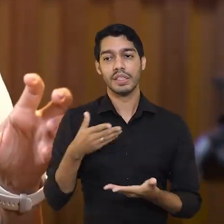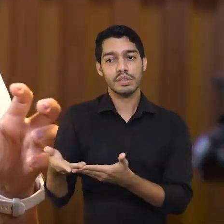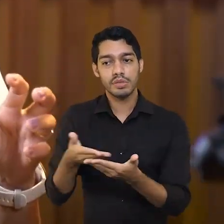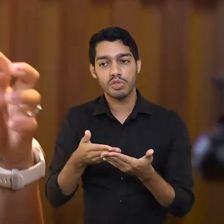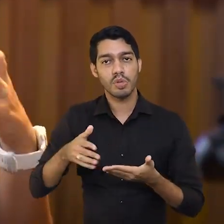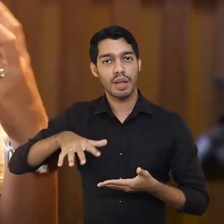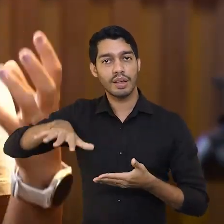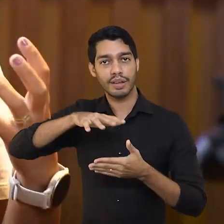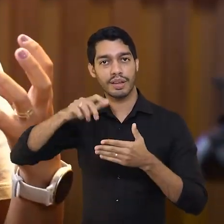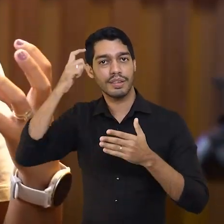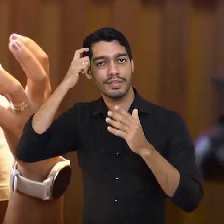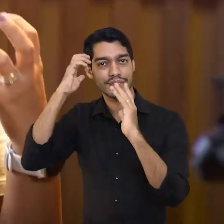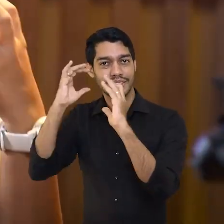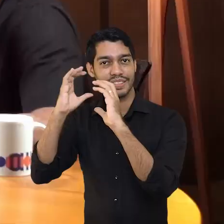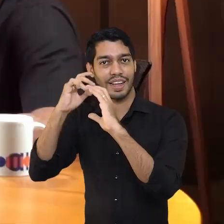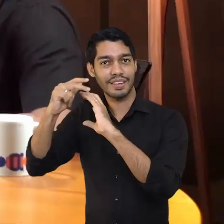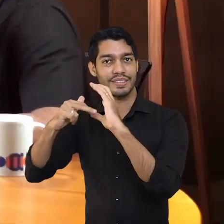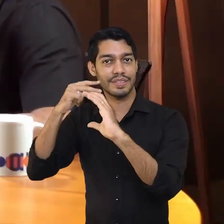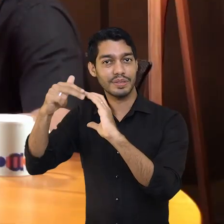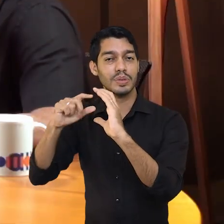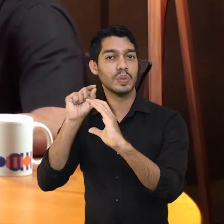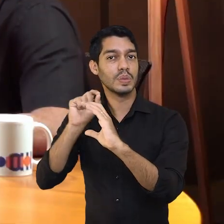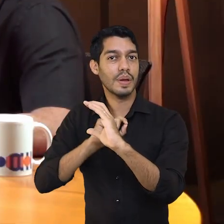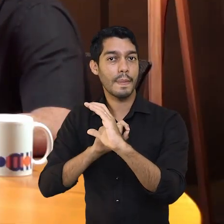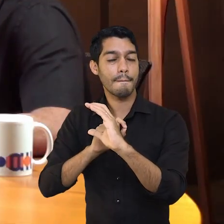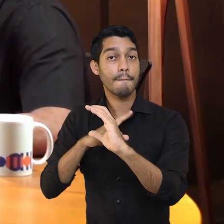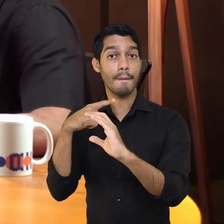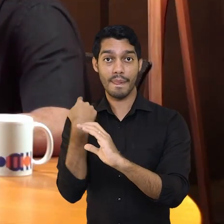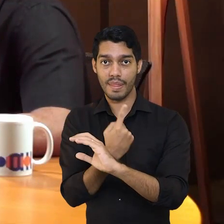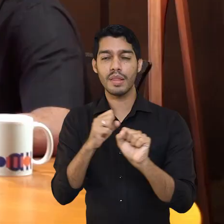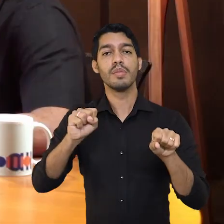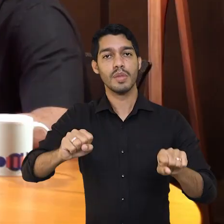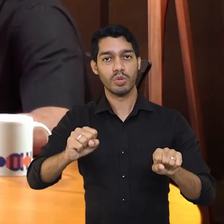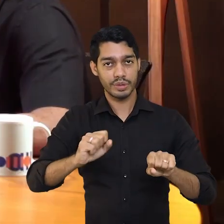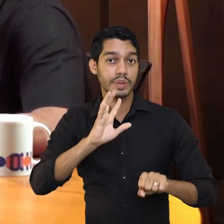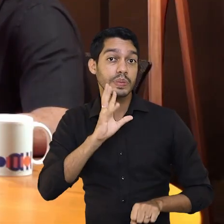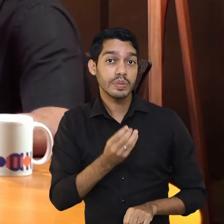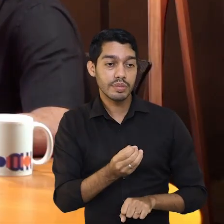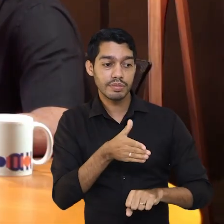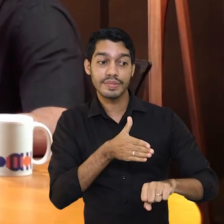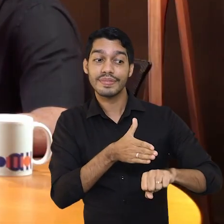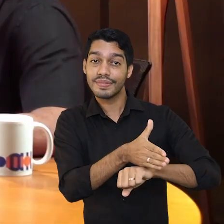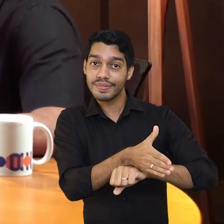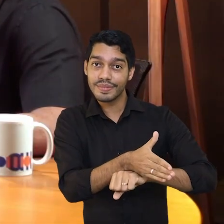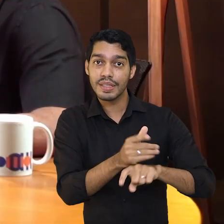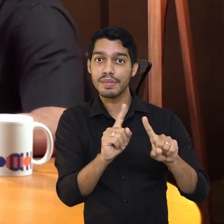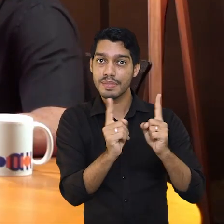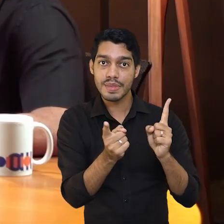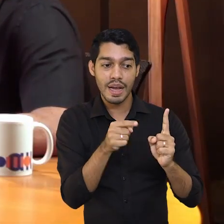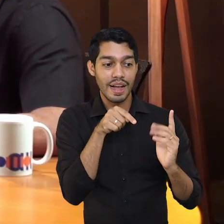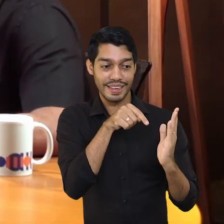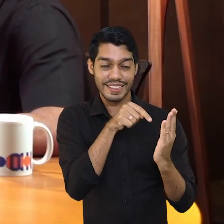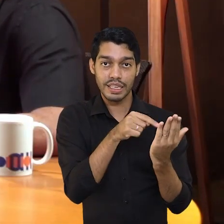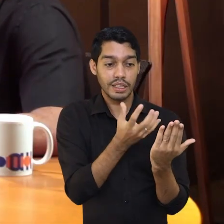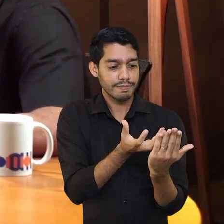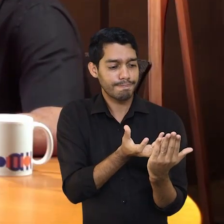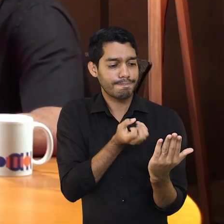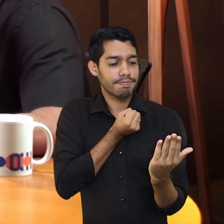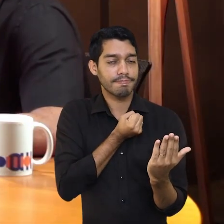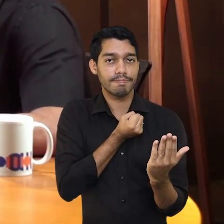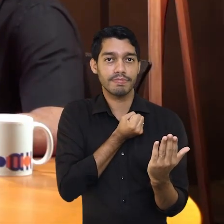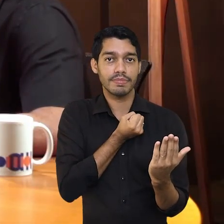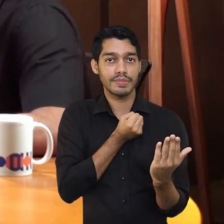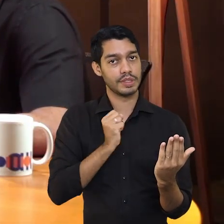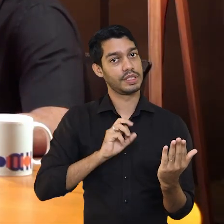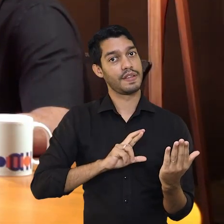da neurociência que mostram que a gente pode acessar um conhecimento, mas a gente reter esse conhecimento